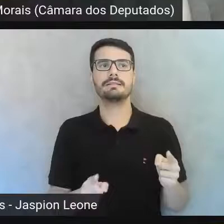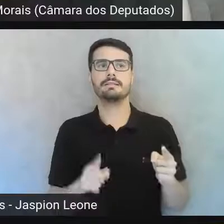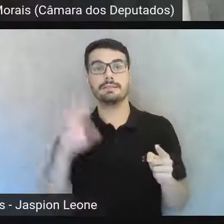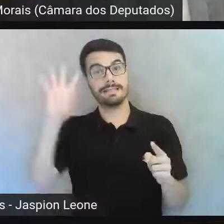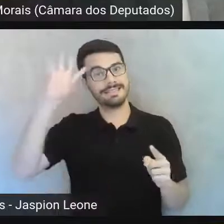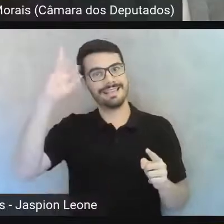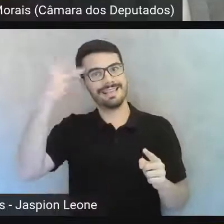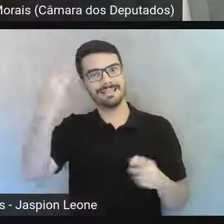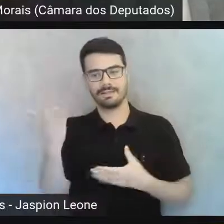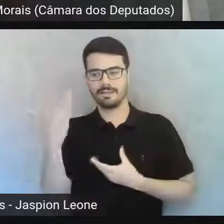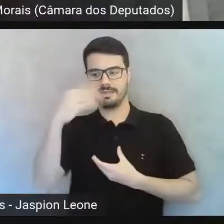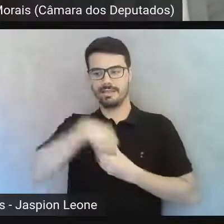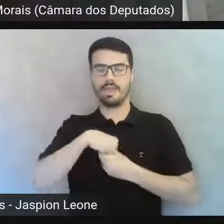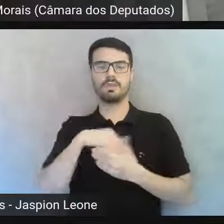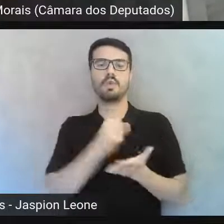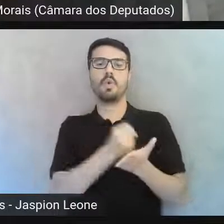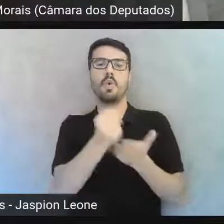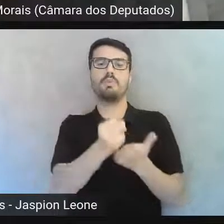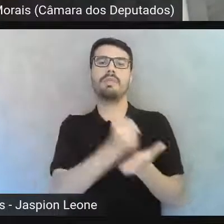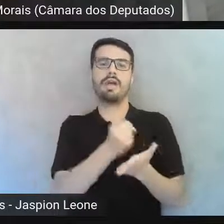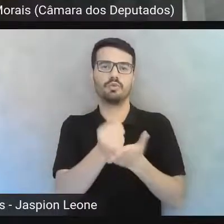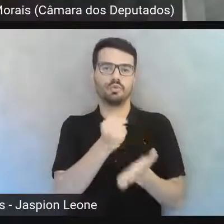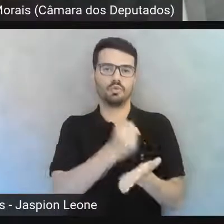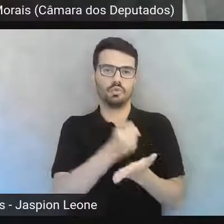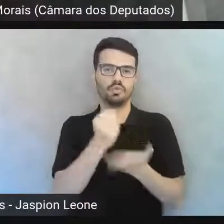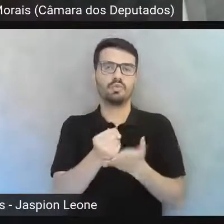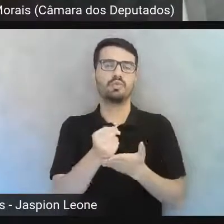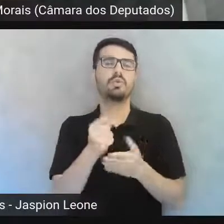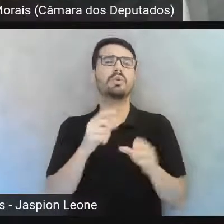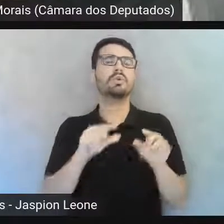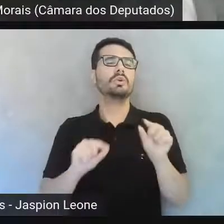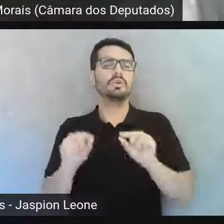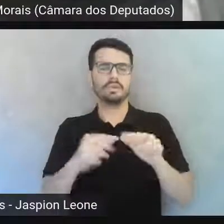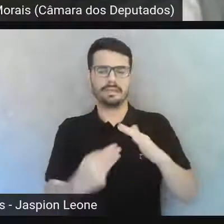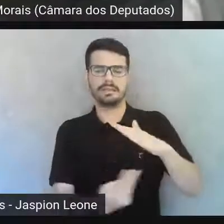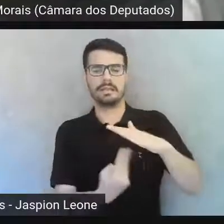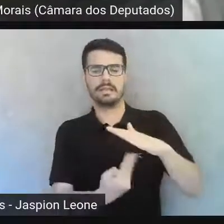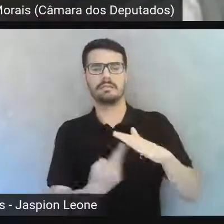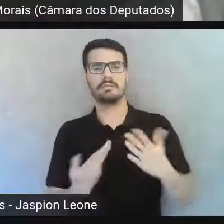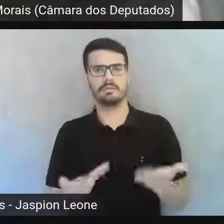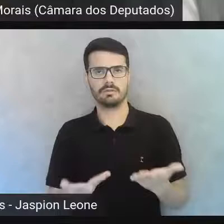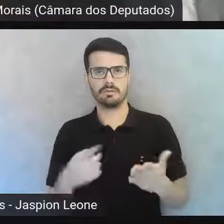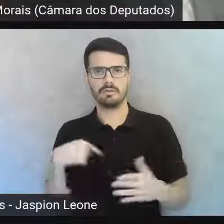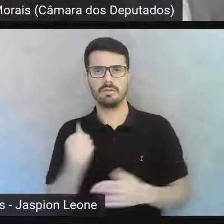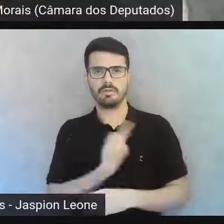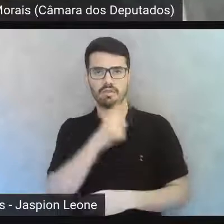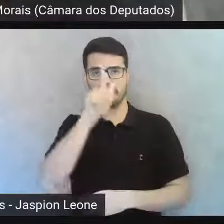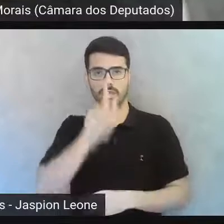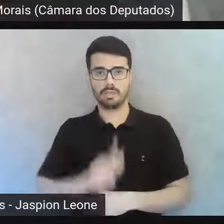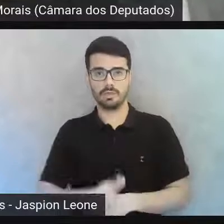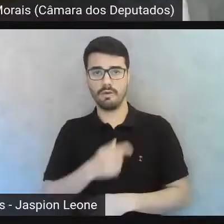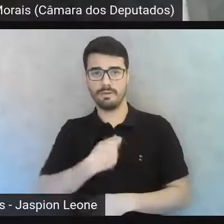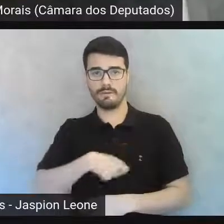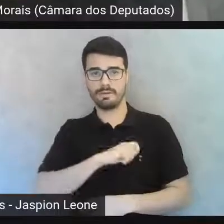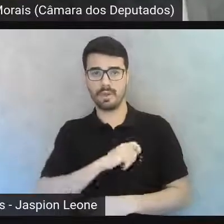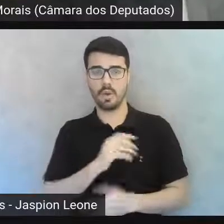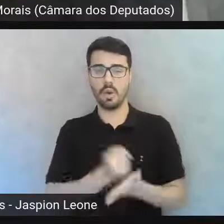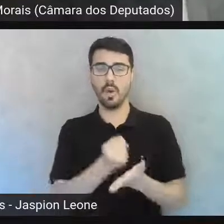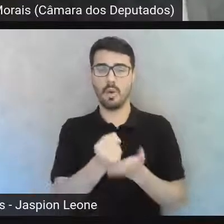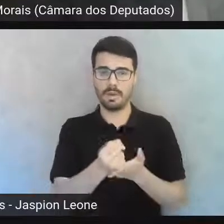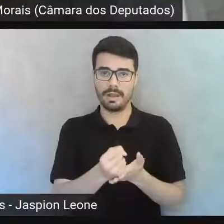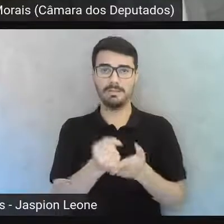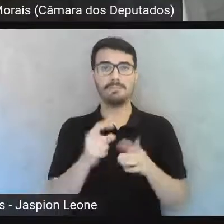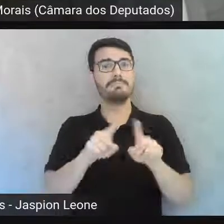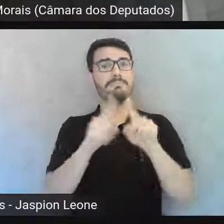decisão dentro dos contratos administrativos, elas não são tomadas pelos gestores e fiscais de contratos sem